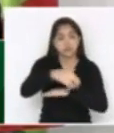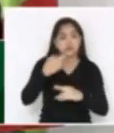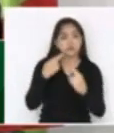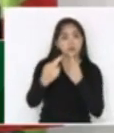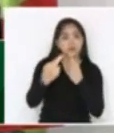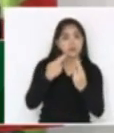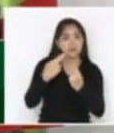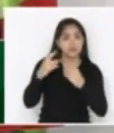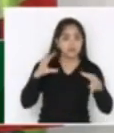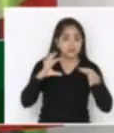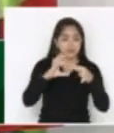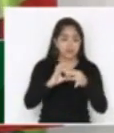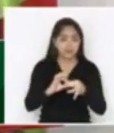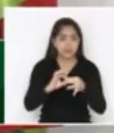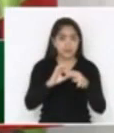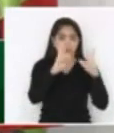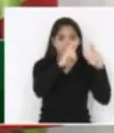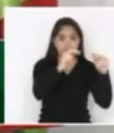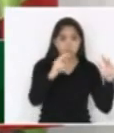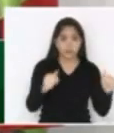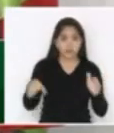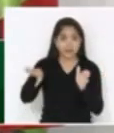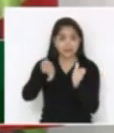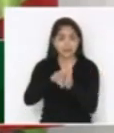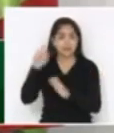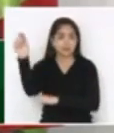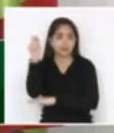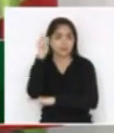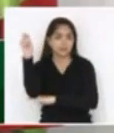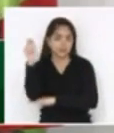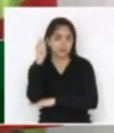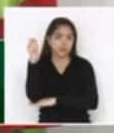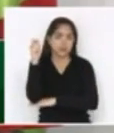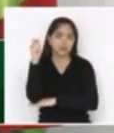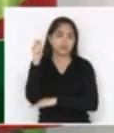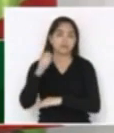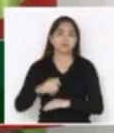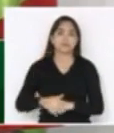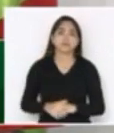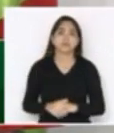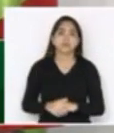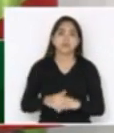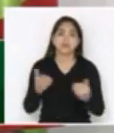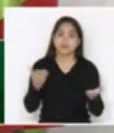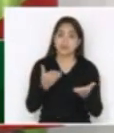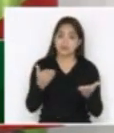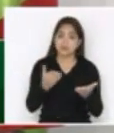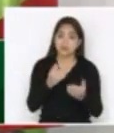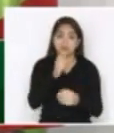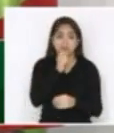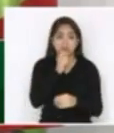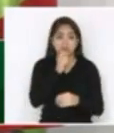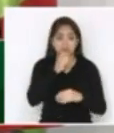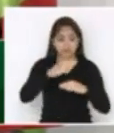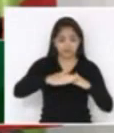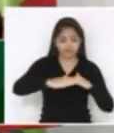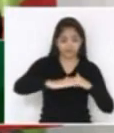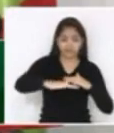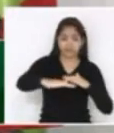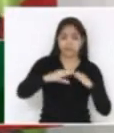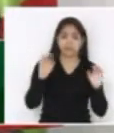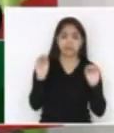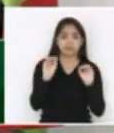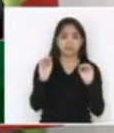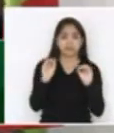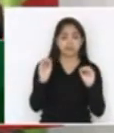que ligava Florianópolis, Porto Alegre a Florianópolis, né, e que se encontra ainda em estrada de chão hoje. Claro,